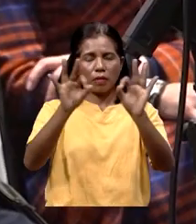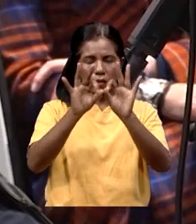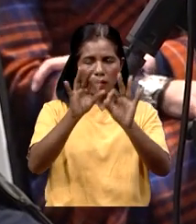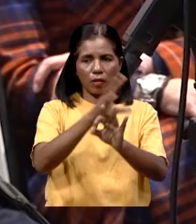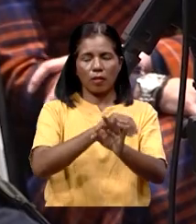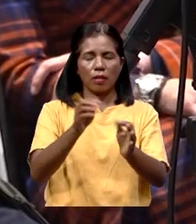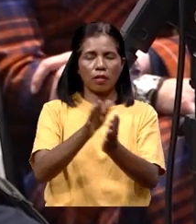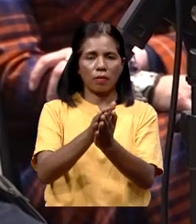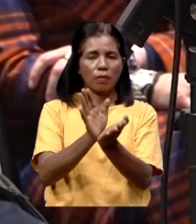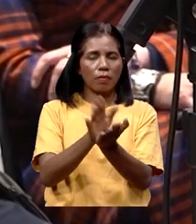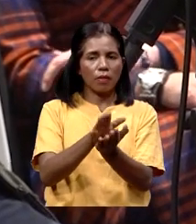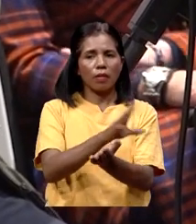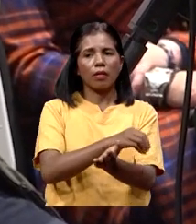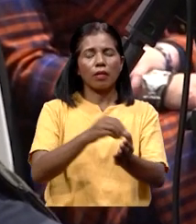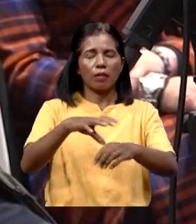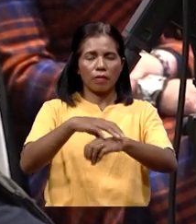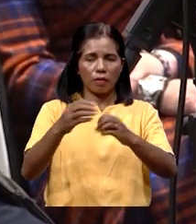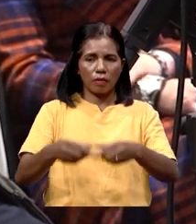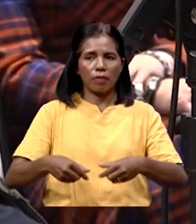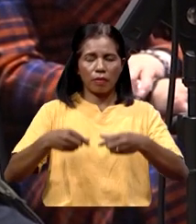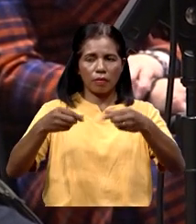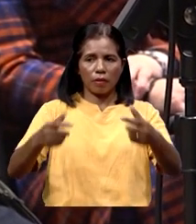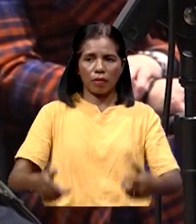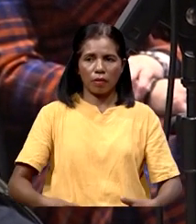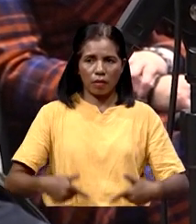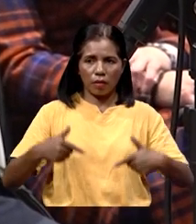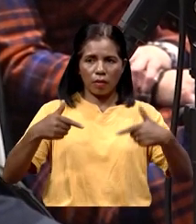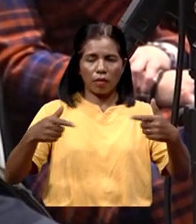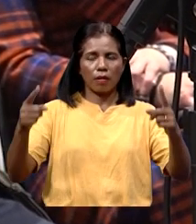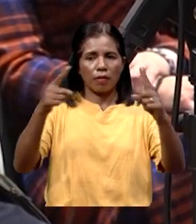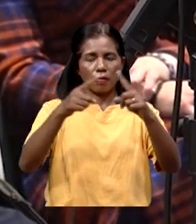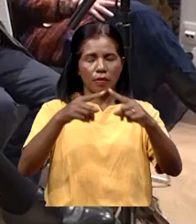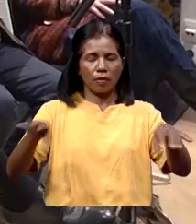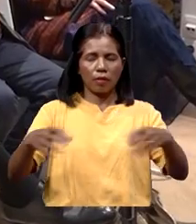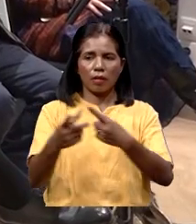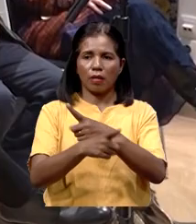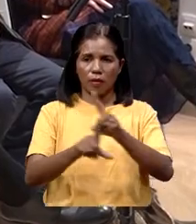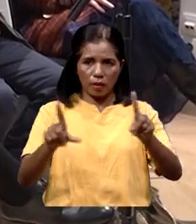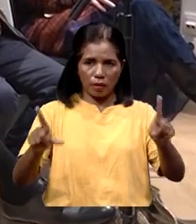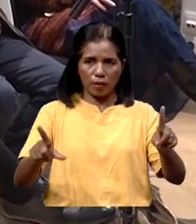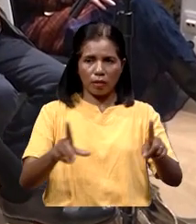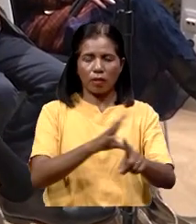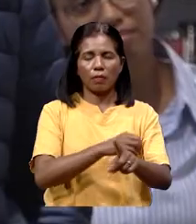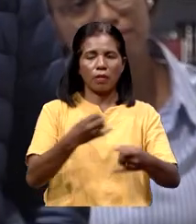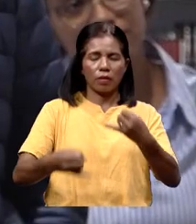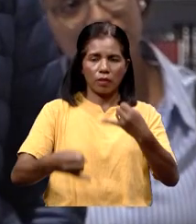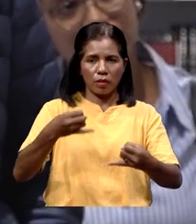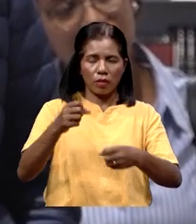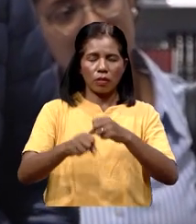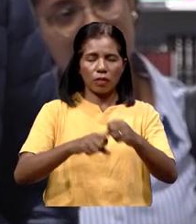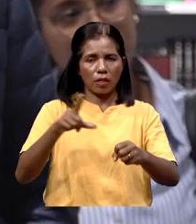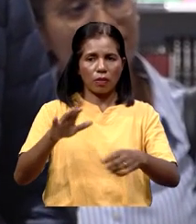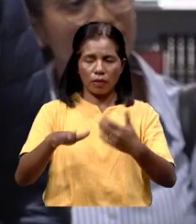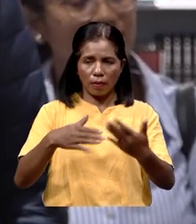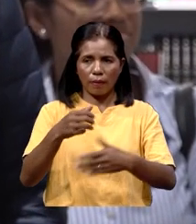poeta Guerra Junqueiro Nian, no mosfo homenagem Bania Morris, no obra Bania Luta, ba liberdade, no crítica ba injustiça social será. Antes,